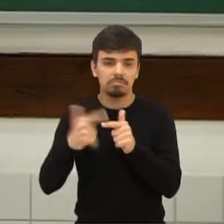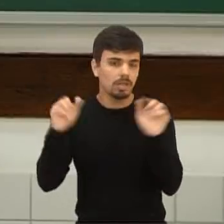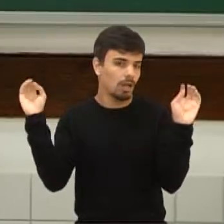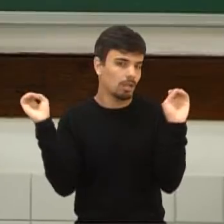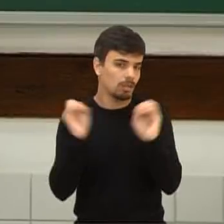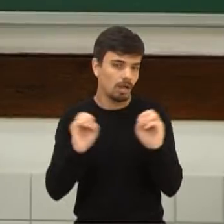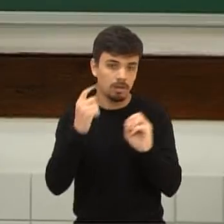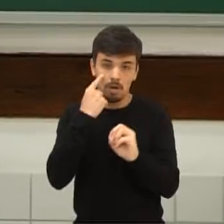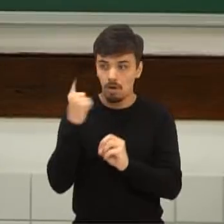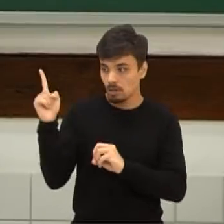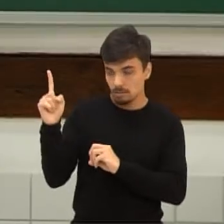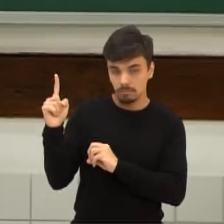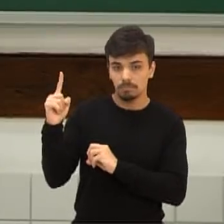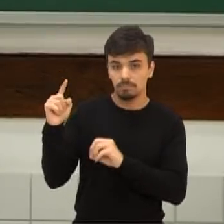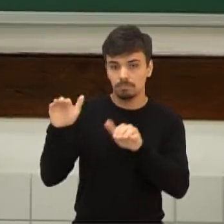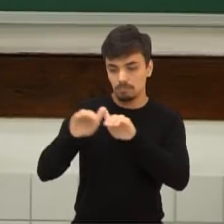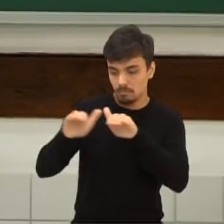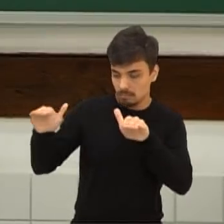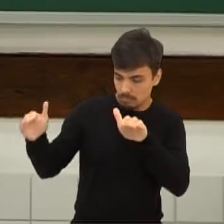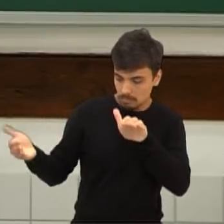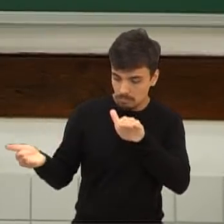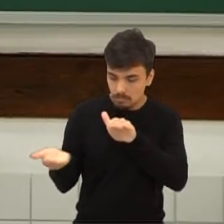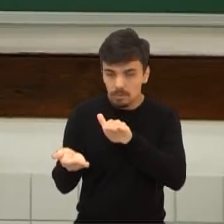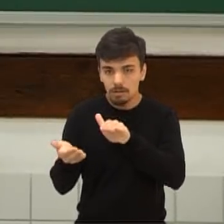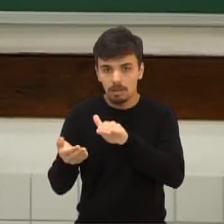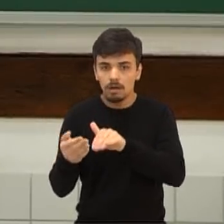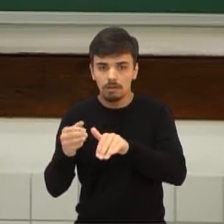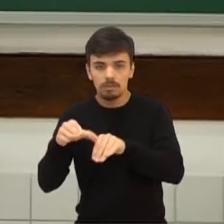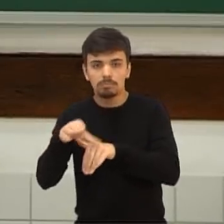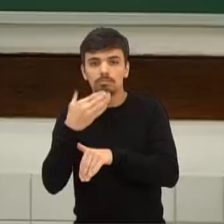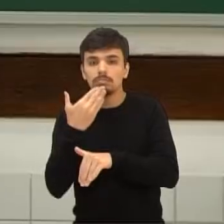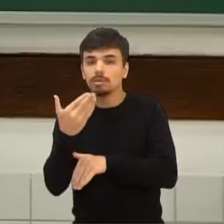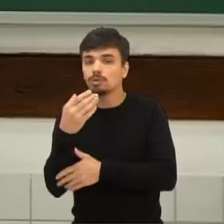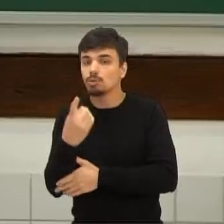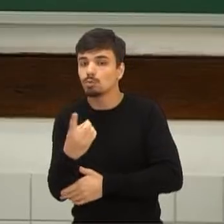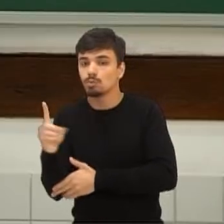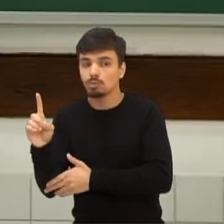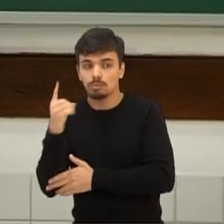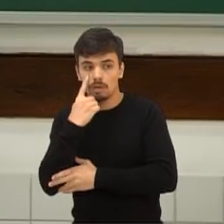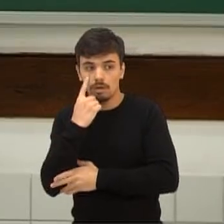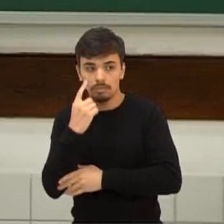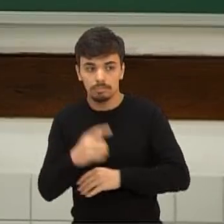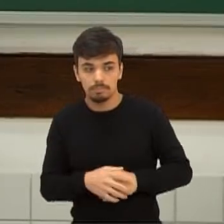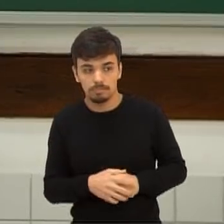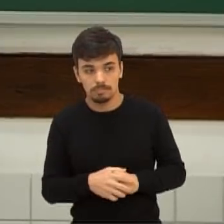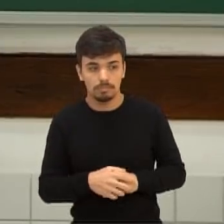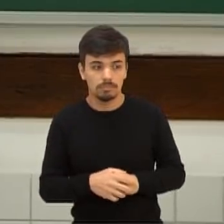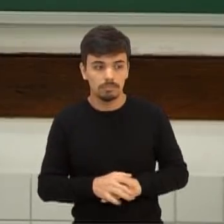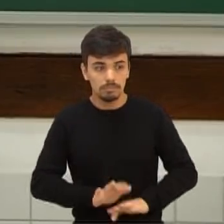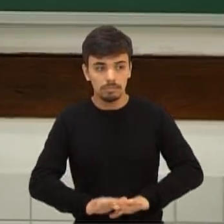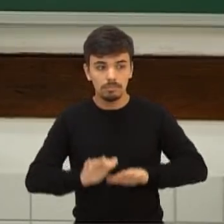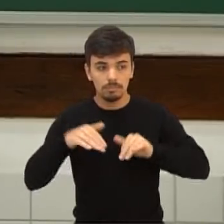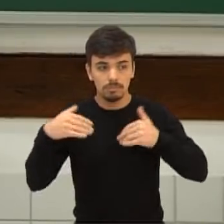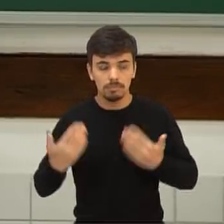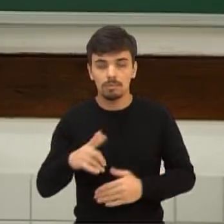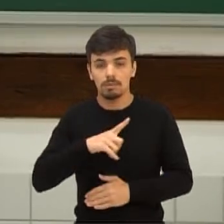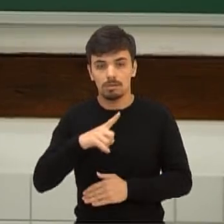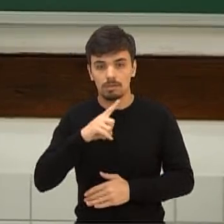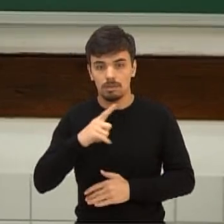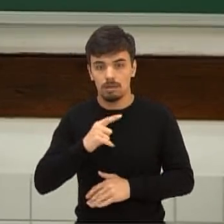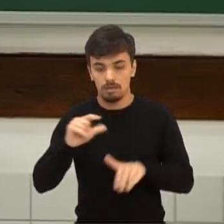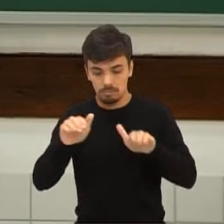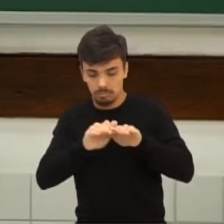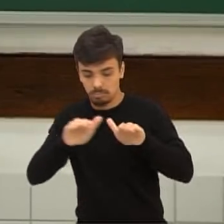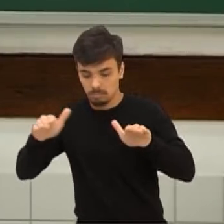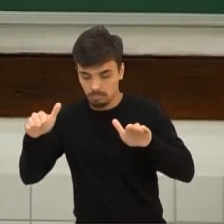essa é a planificação da nossa encomenda 1, desta caixinha aqui, ó. Então, nós temos esta planificação